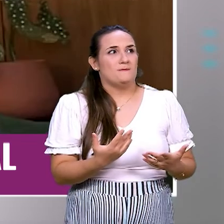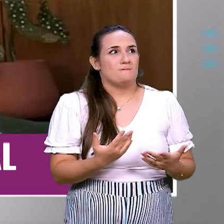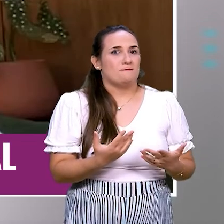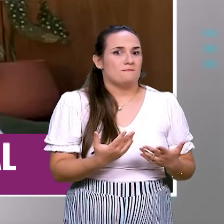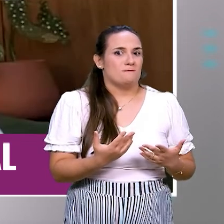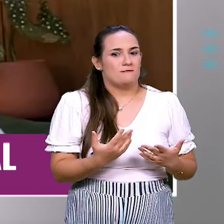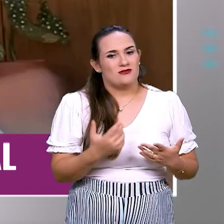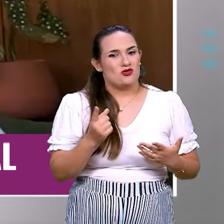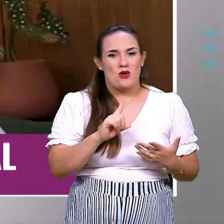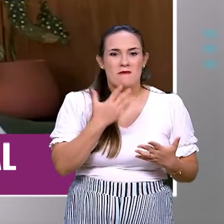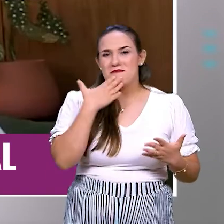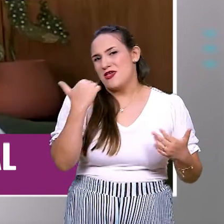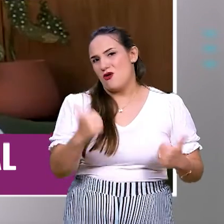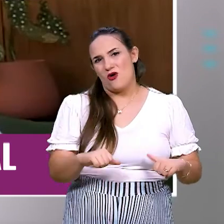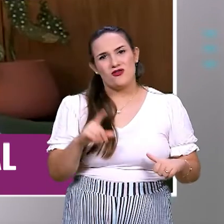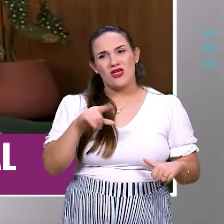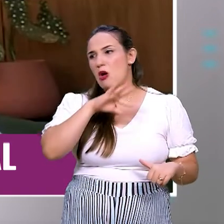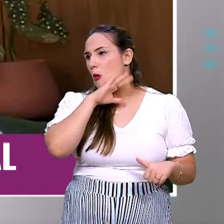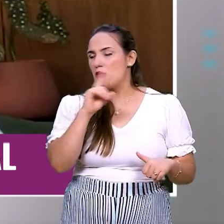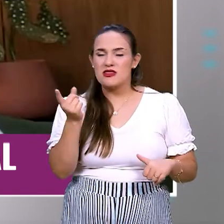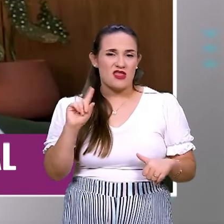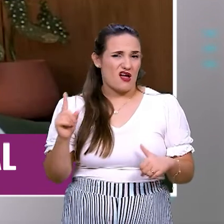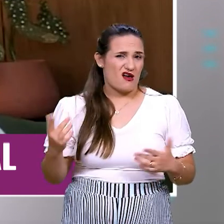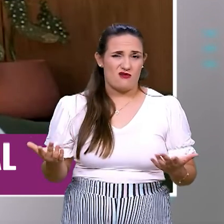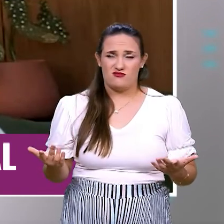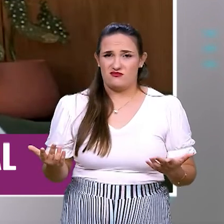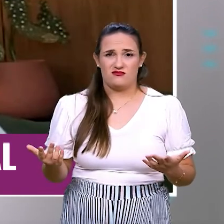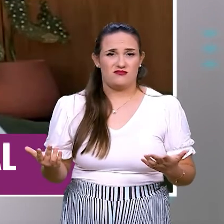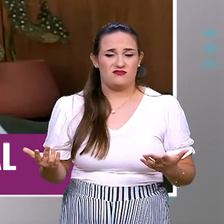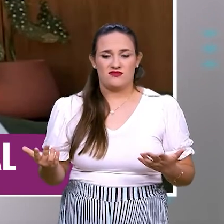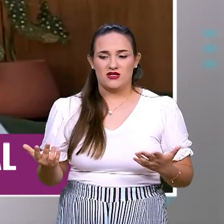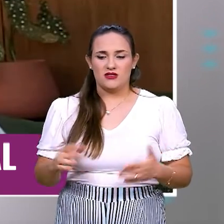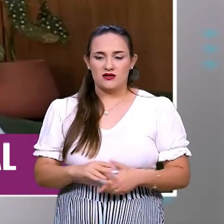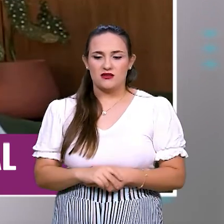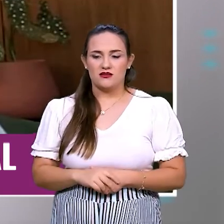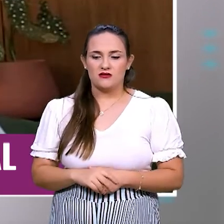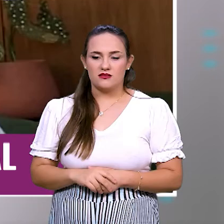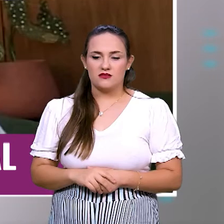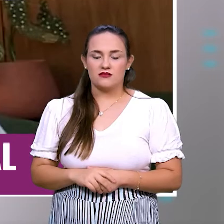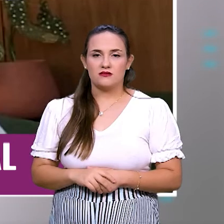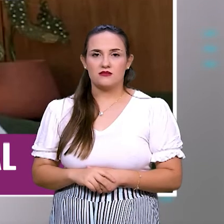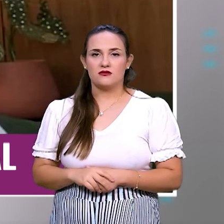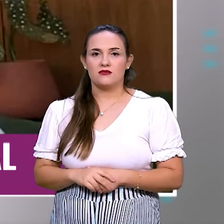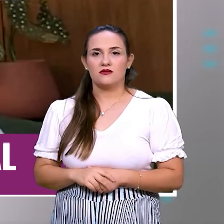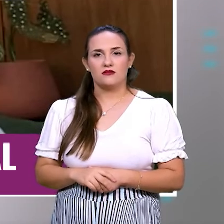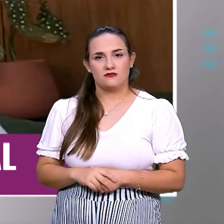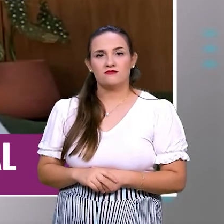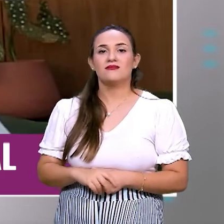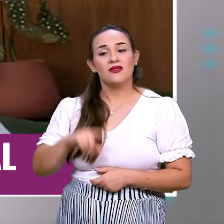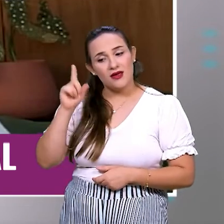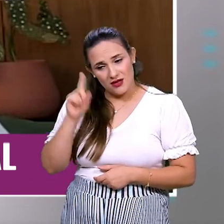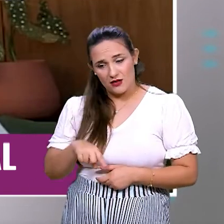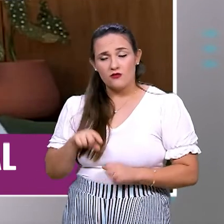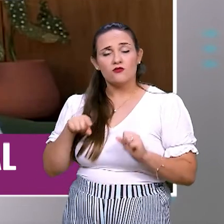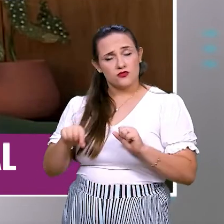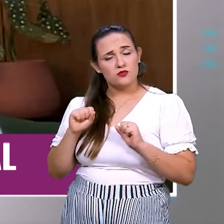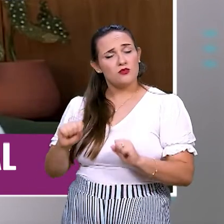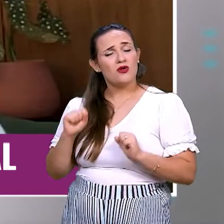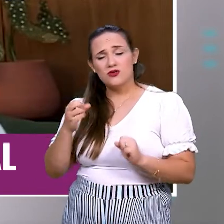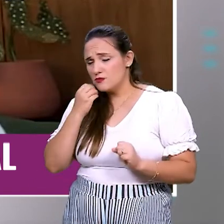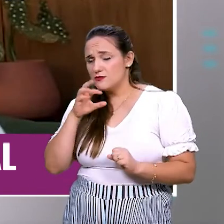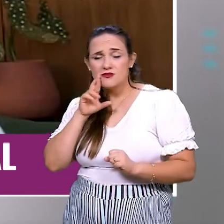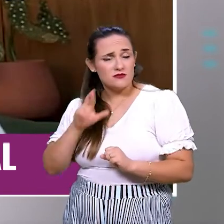tão um bicho de sete cabeças, não é algo só imaginário, não, é prático,